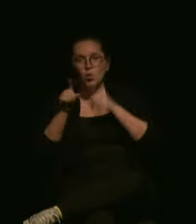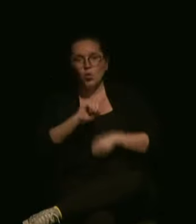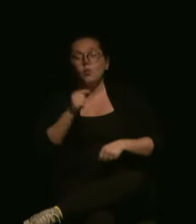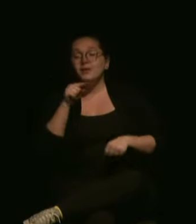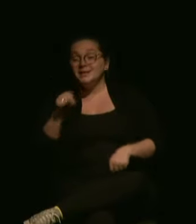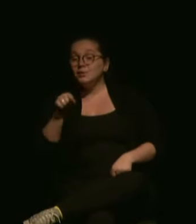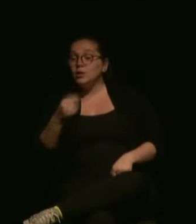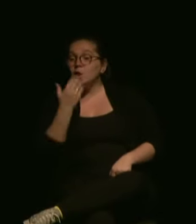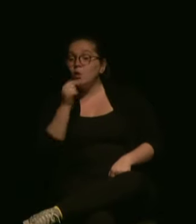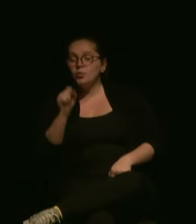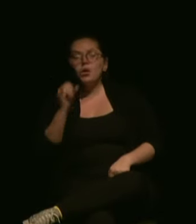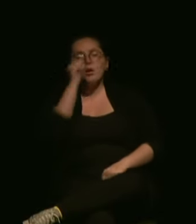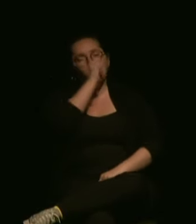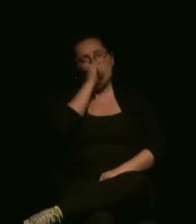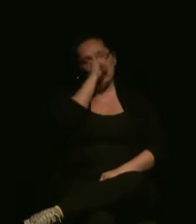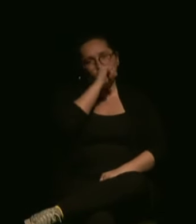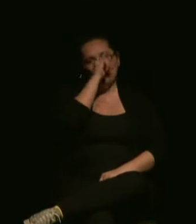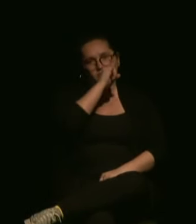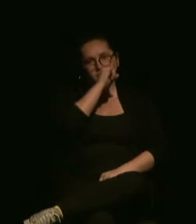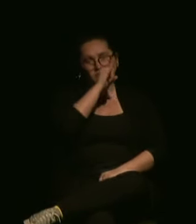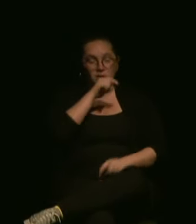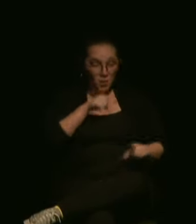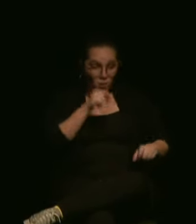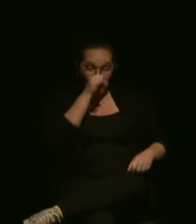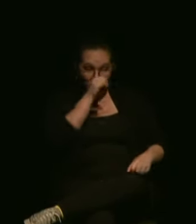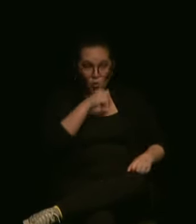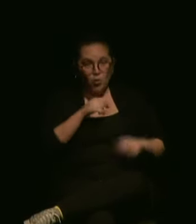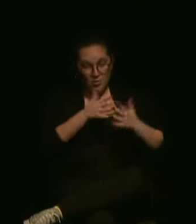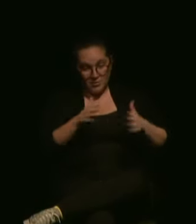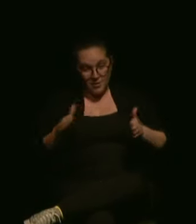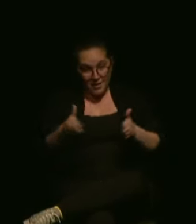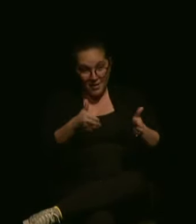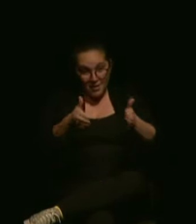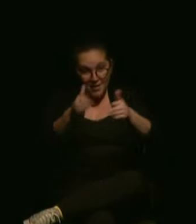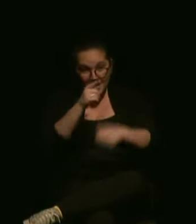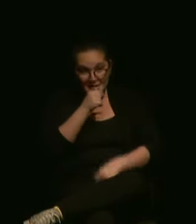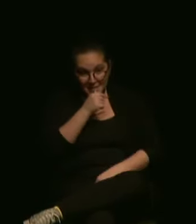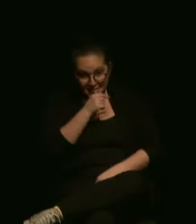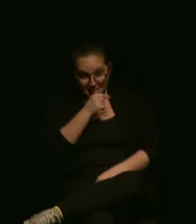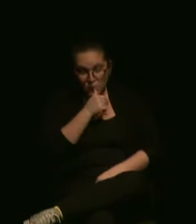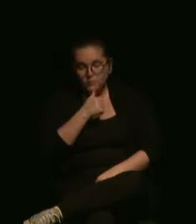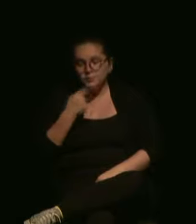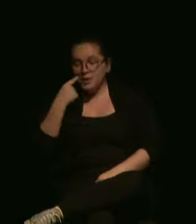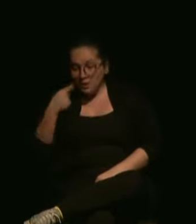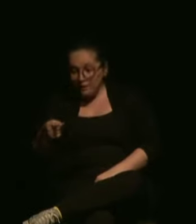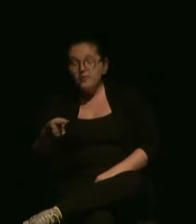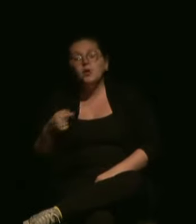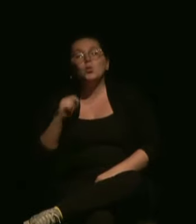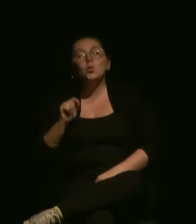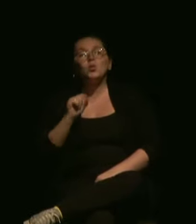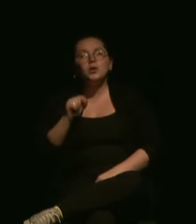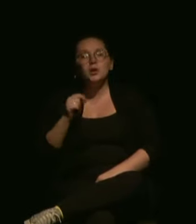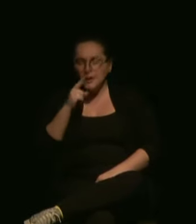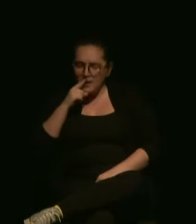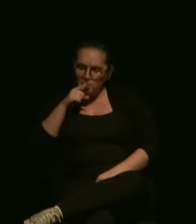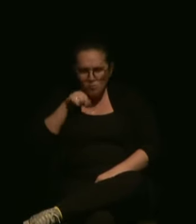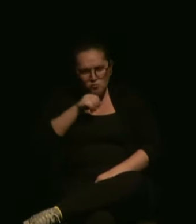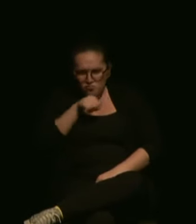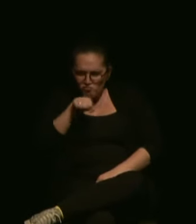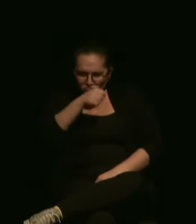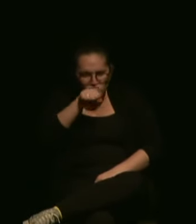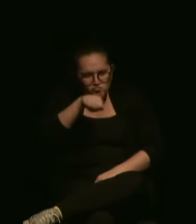porcos. Entendeu? Os porcos chegam na beira do rio, onde tem uma batata dessa rasa, eles fuçam até comer